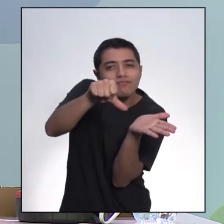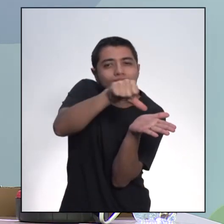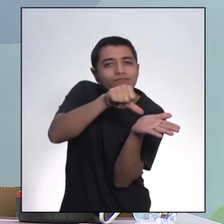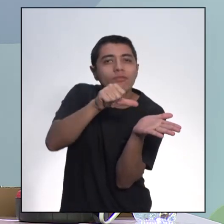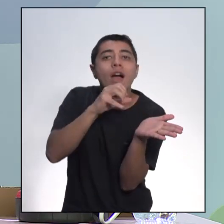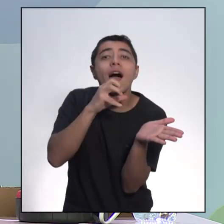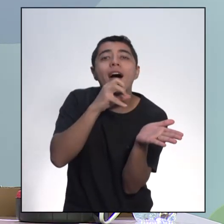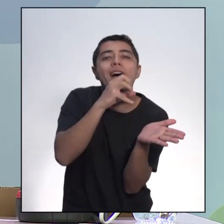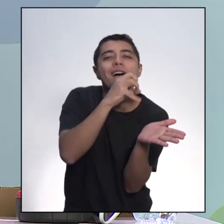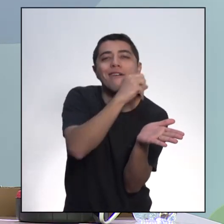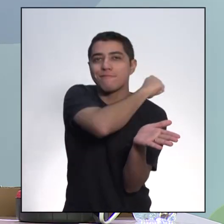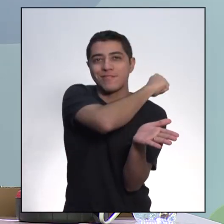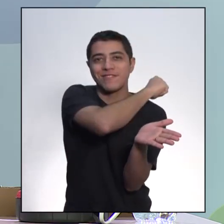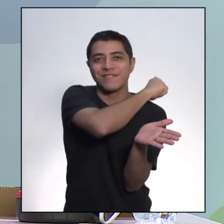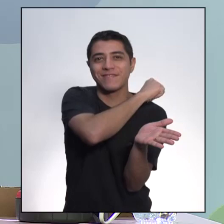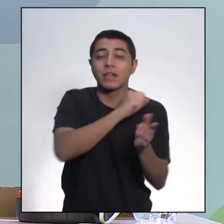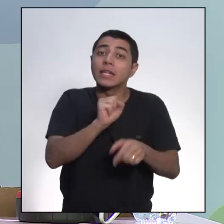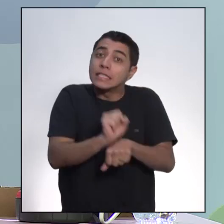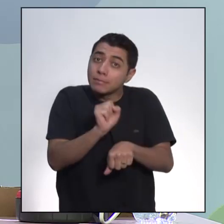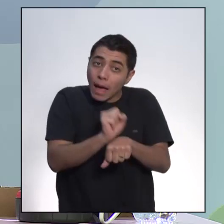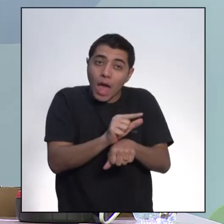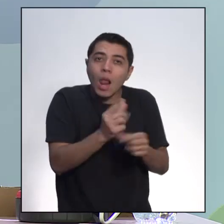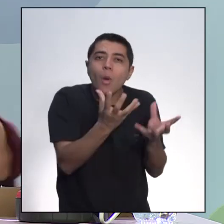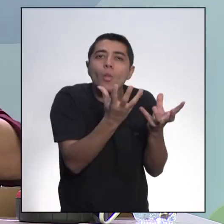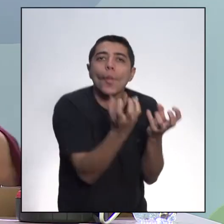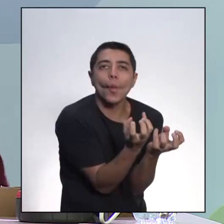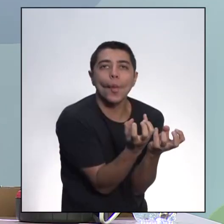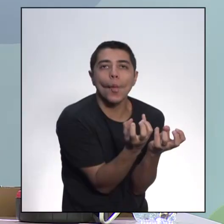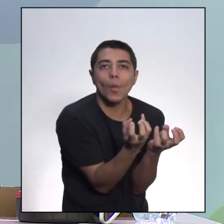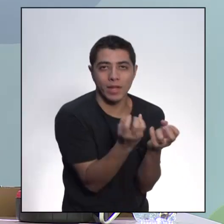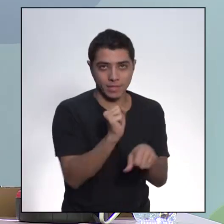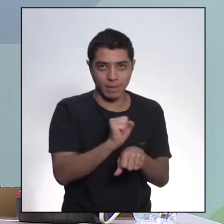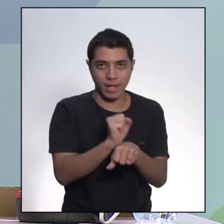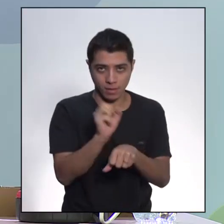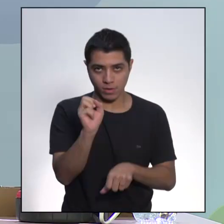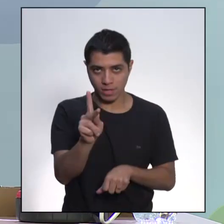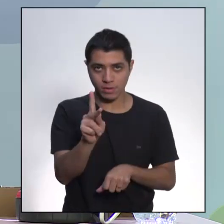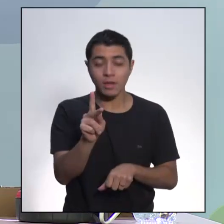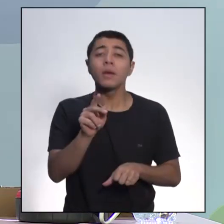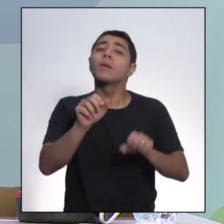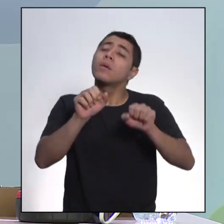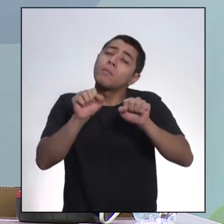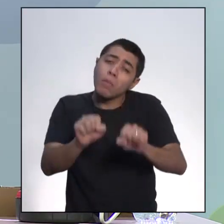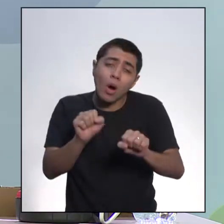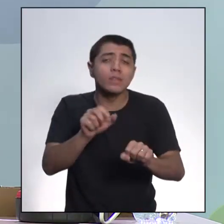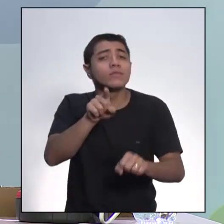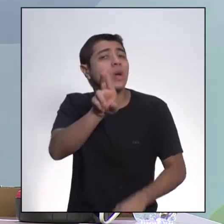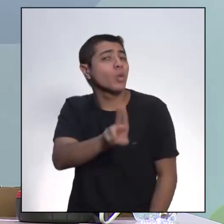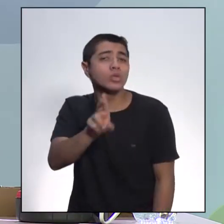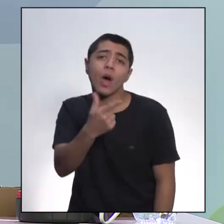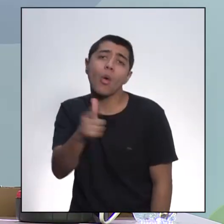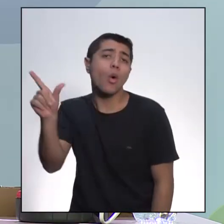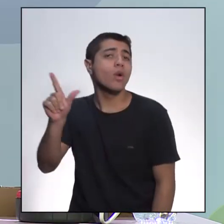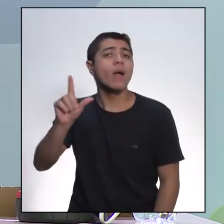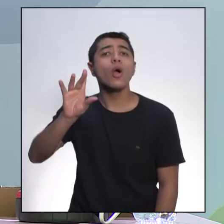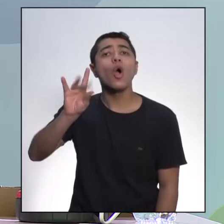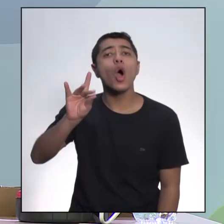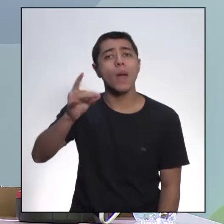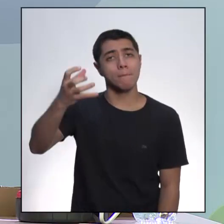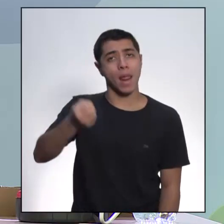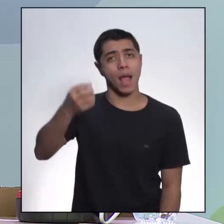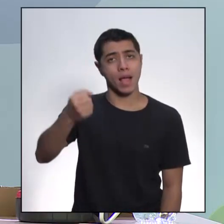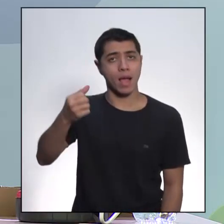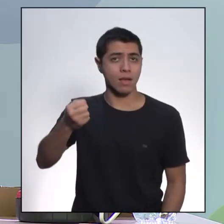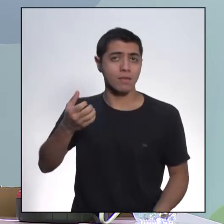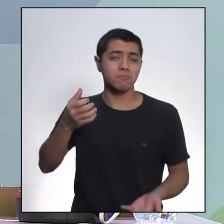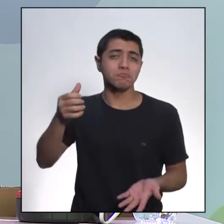E você pode usar a cola de madeira ou a cola branca. A questão é que a cola branca e a cola de madeira, você vai ter mais tempo, talvez, em casa para fazer, vai demorar